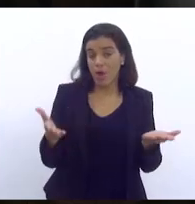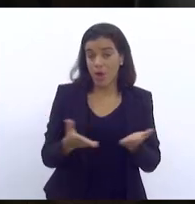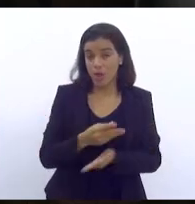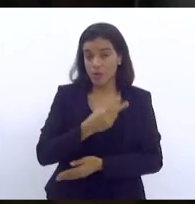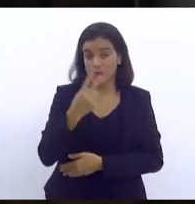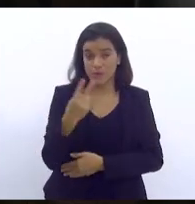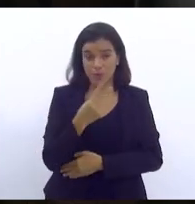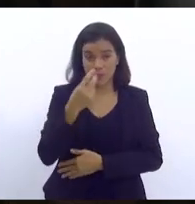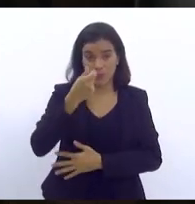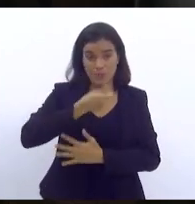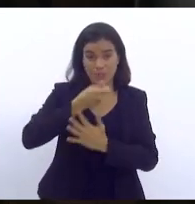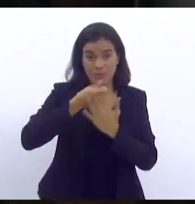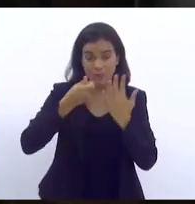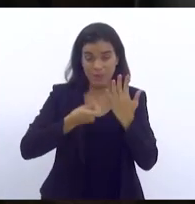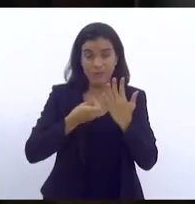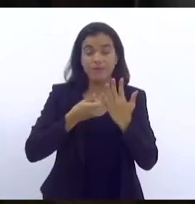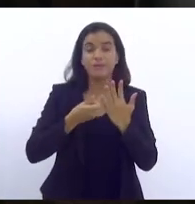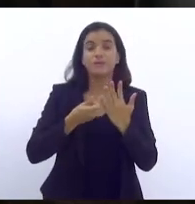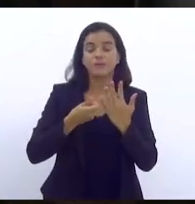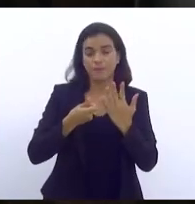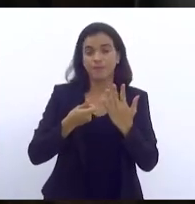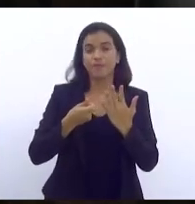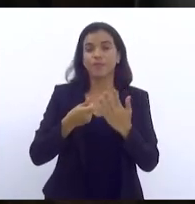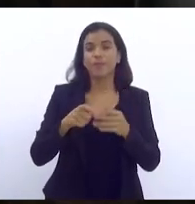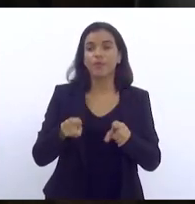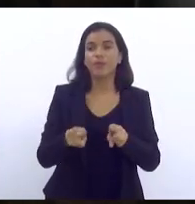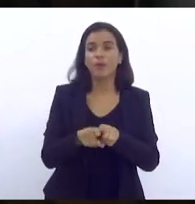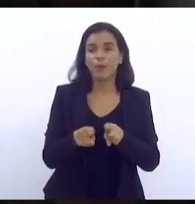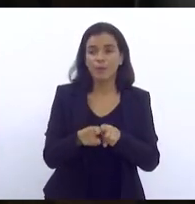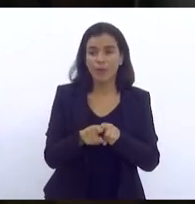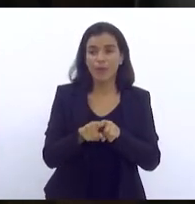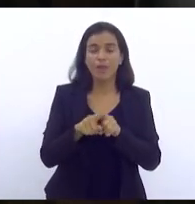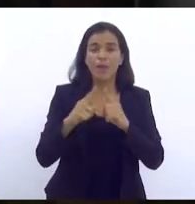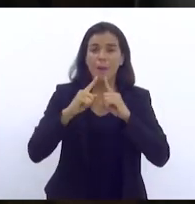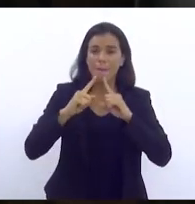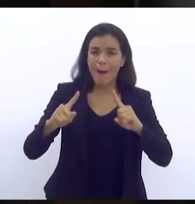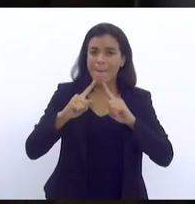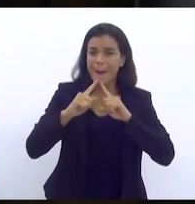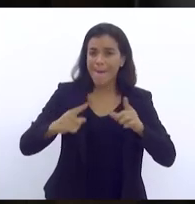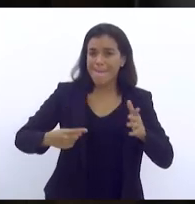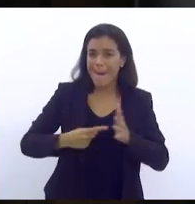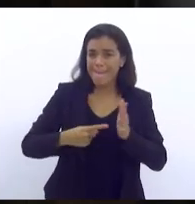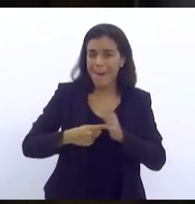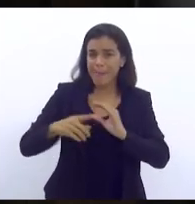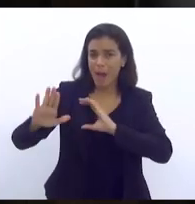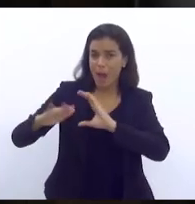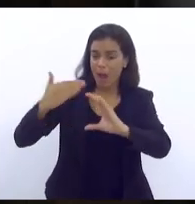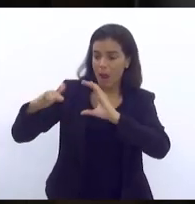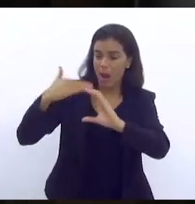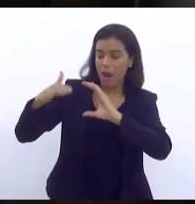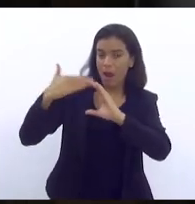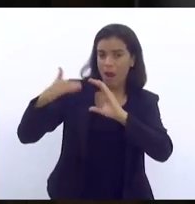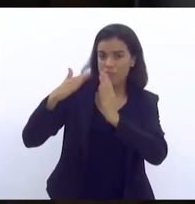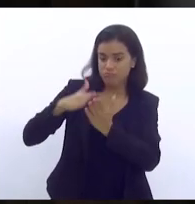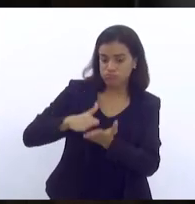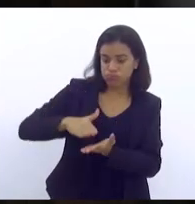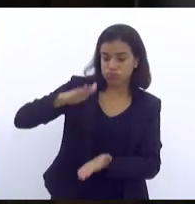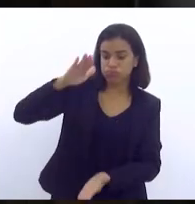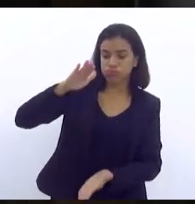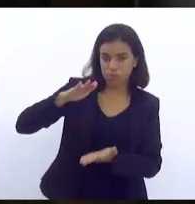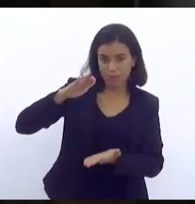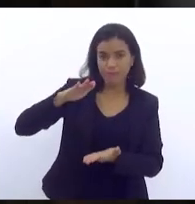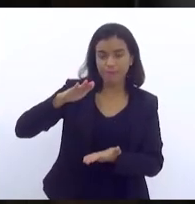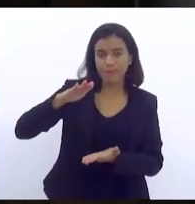realizamos a partir inclusive do avolumar de denúncias que esta Comissão de Direitos Humanos recebeu a partir da sua